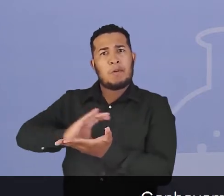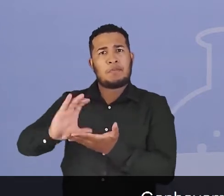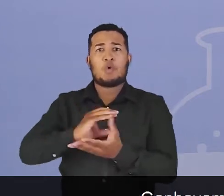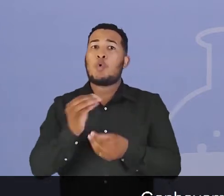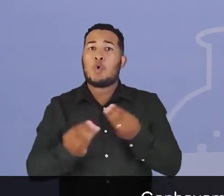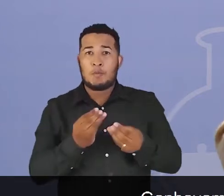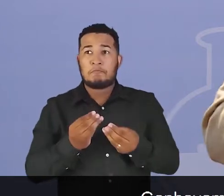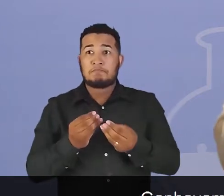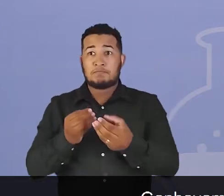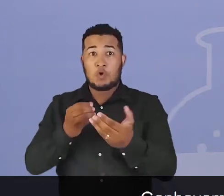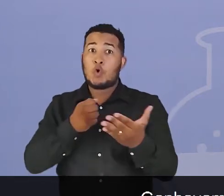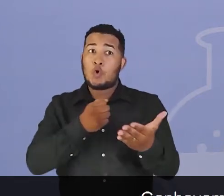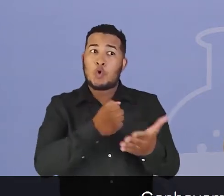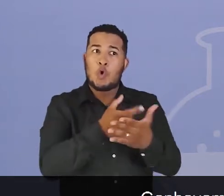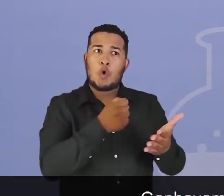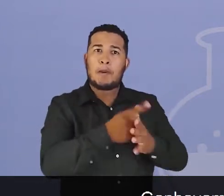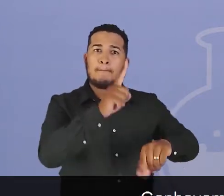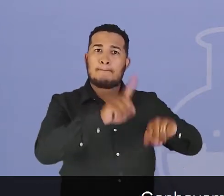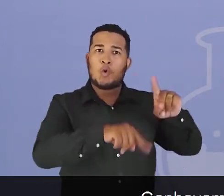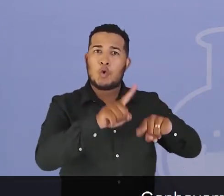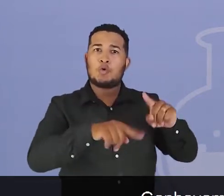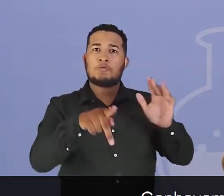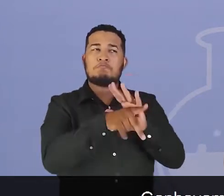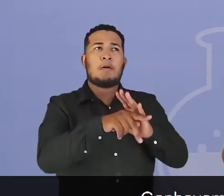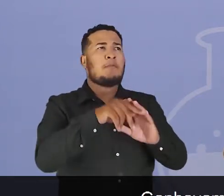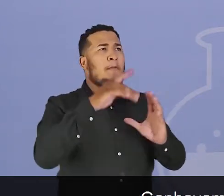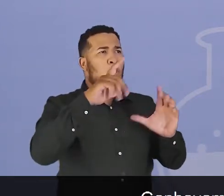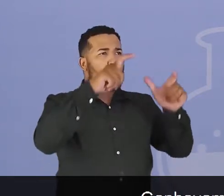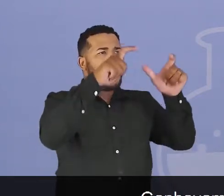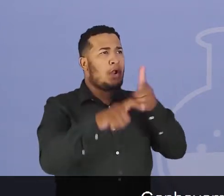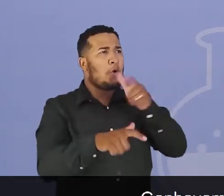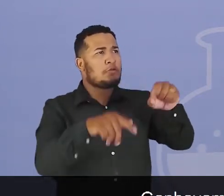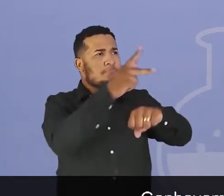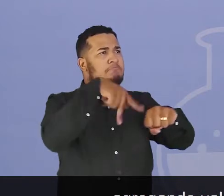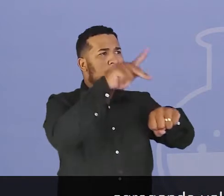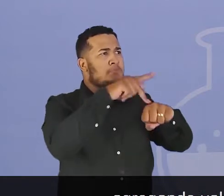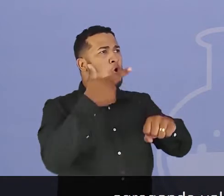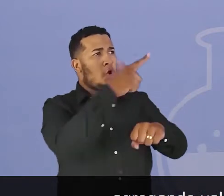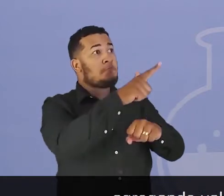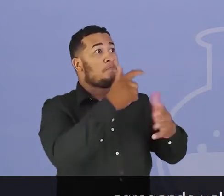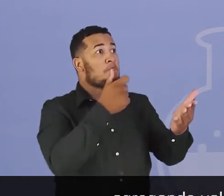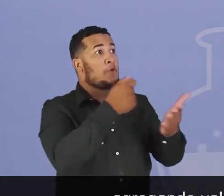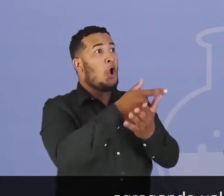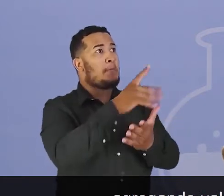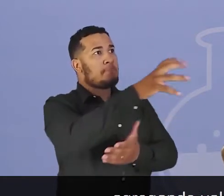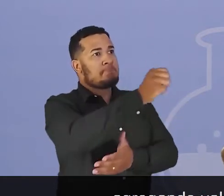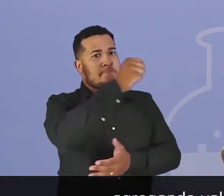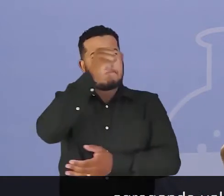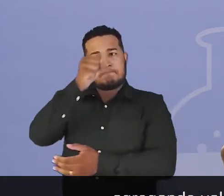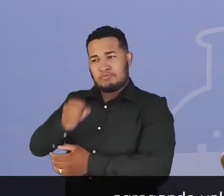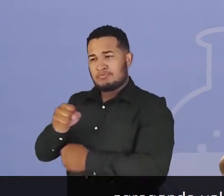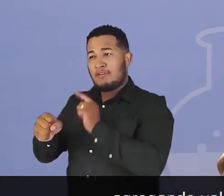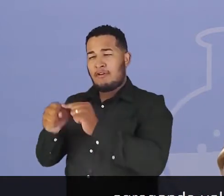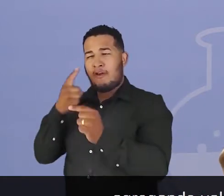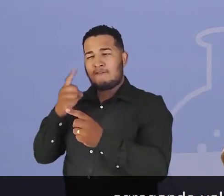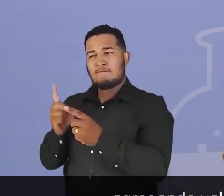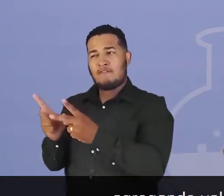Ganhavam dinheiro comprando, adquirindo um produto de outra região, agregando valor a esse produto